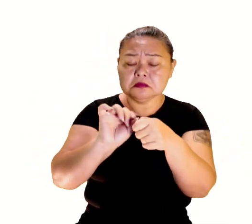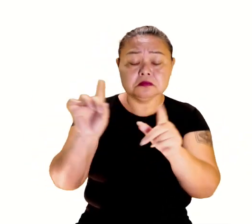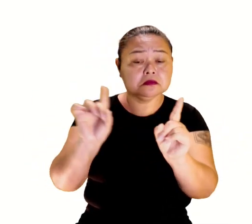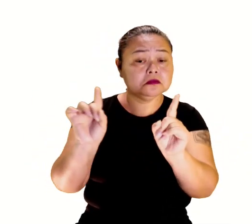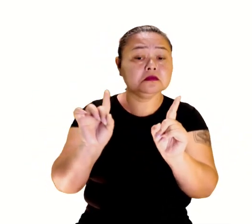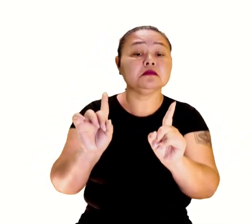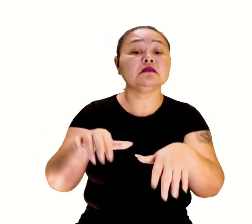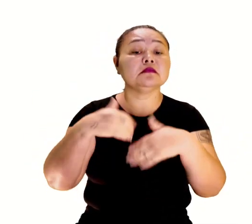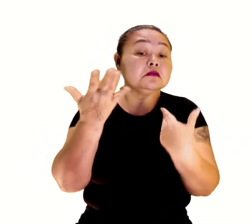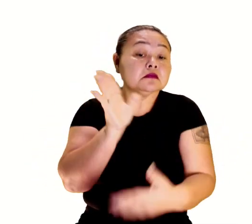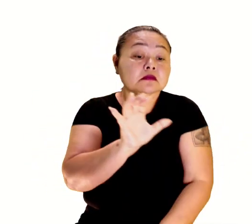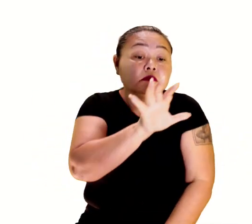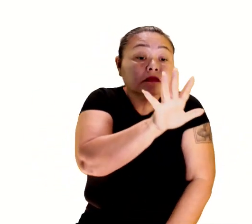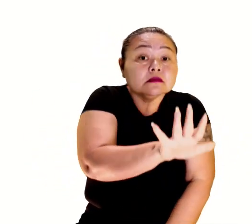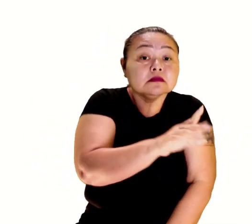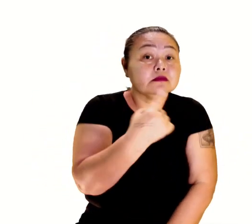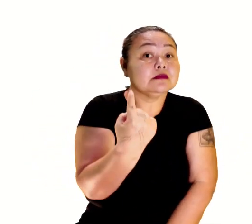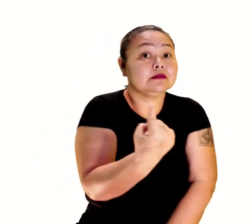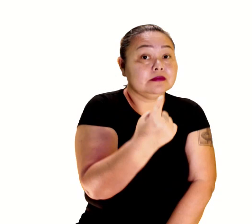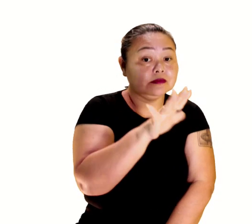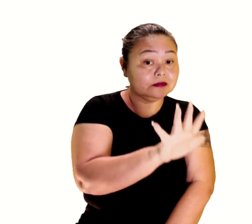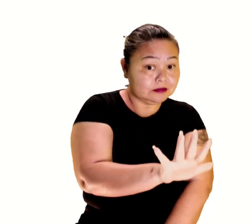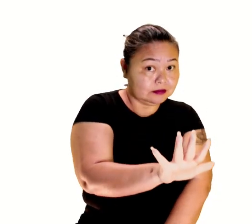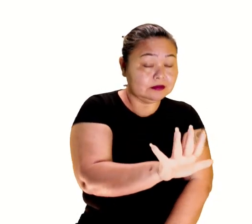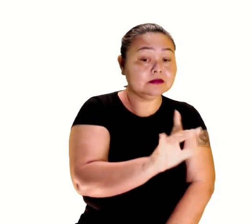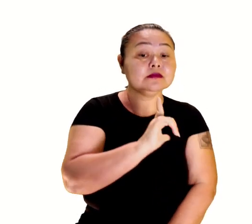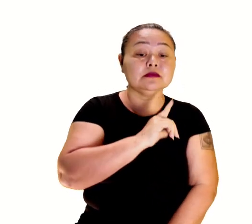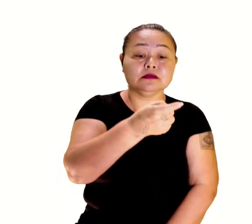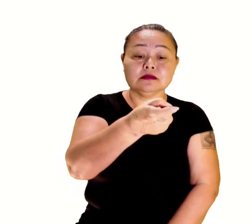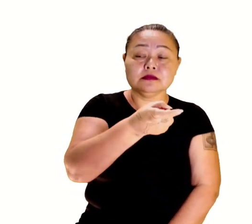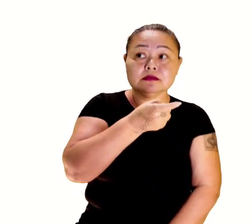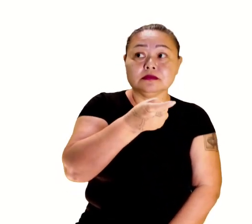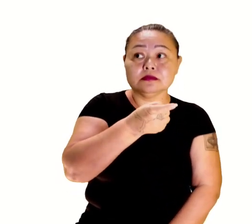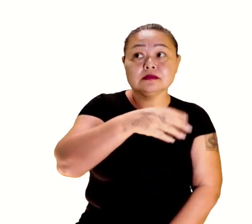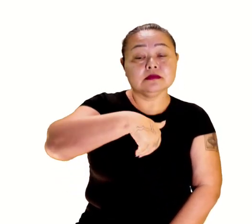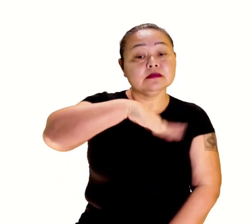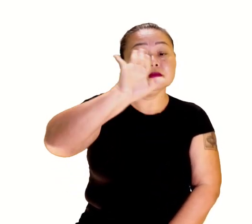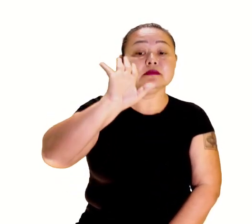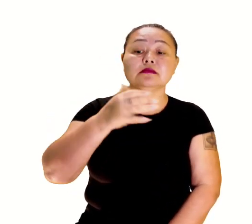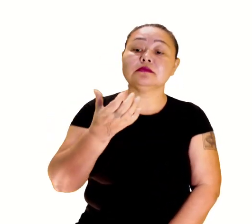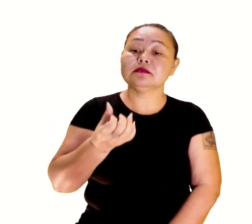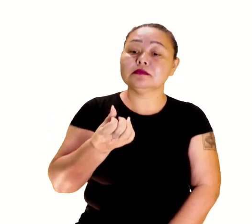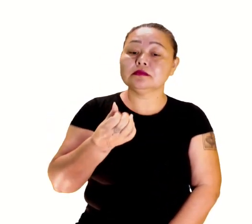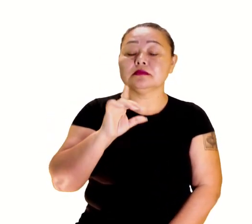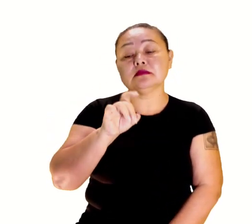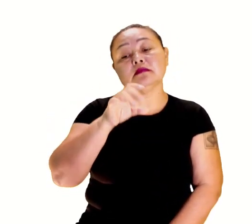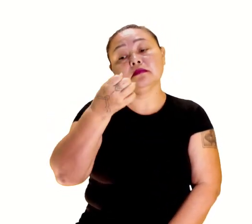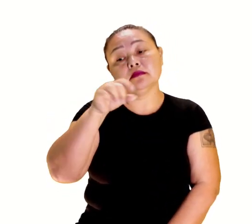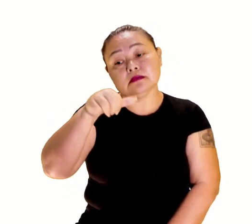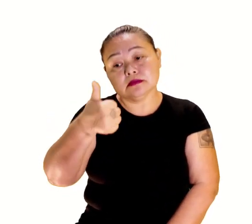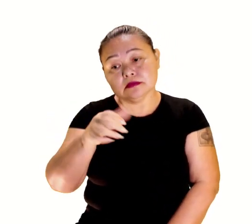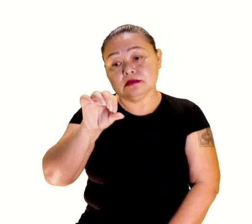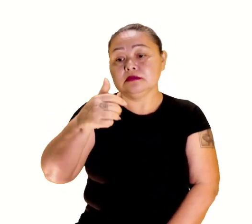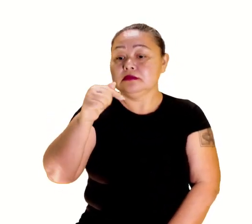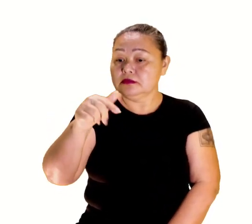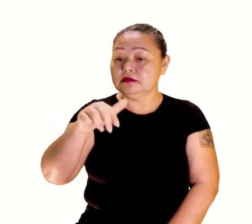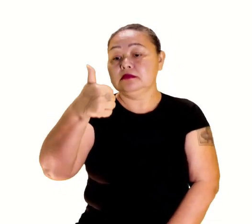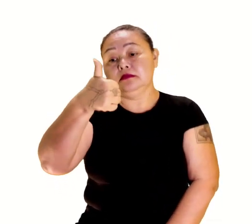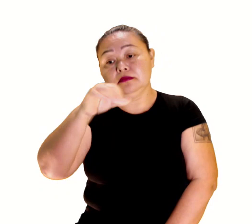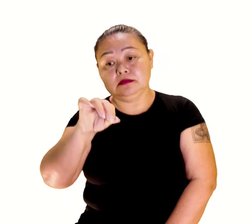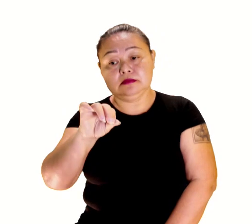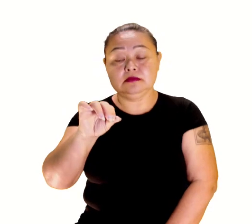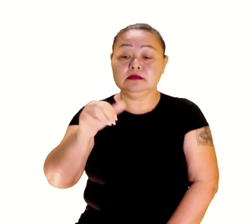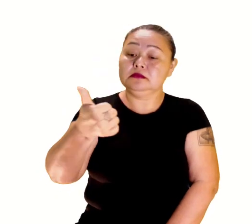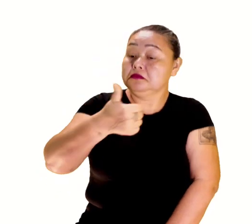Beleza. Já tá sozinho. Então, o meu X, nesse caso aqui, ele precisa ser maior que 6. Pode ser 6,1, pode ser 7, pode ser 10, pode